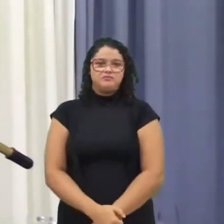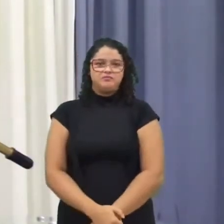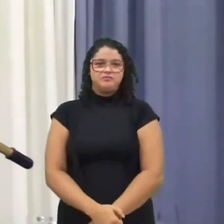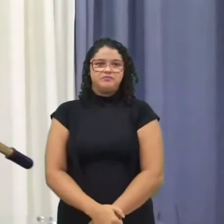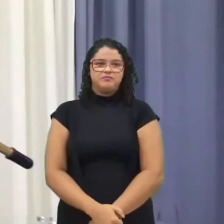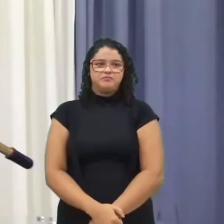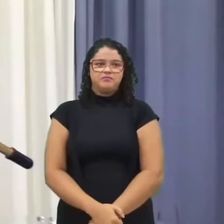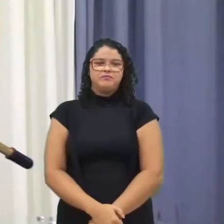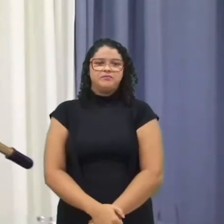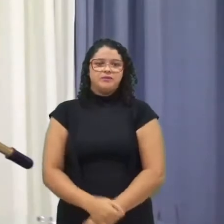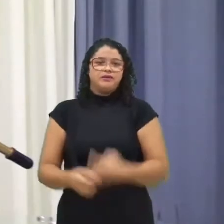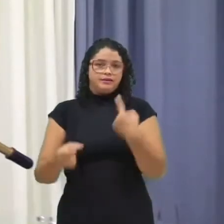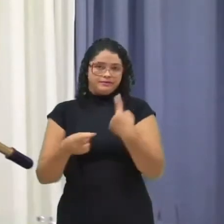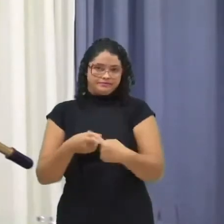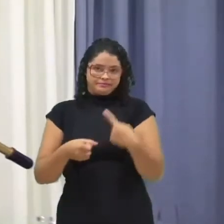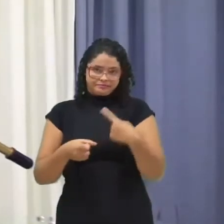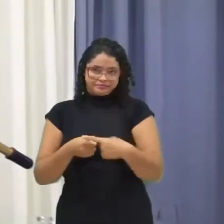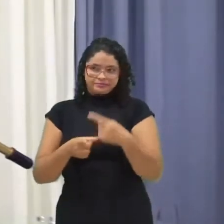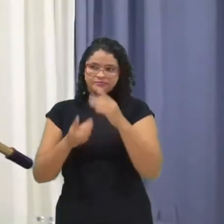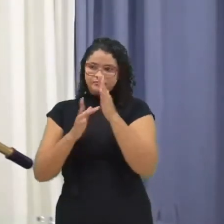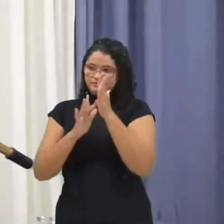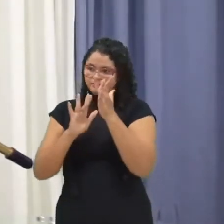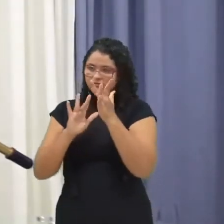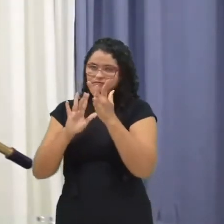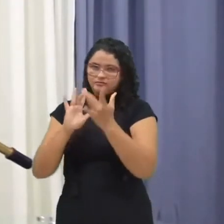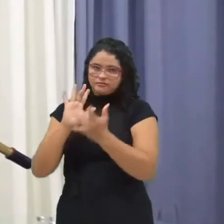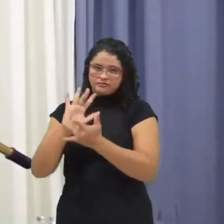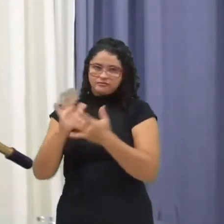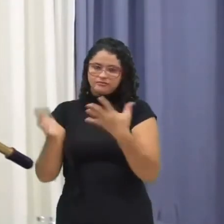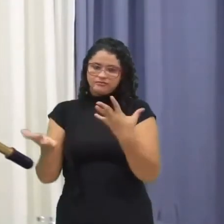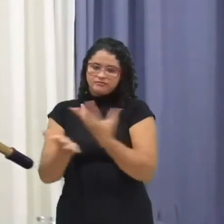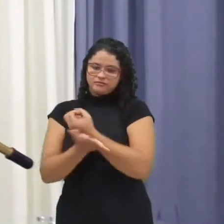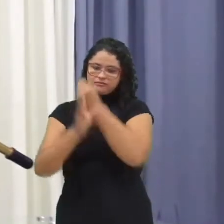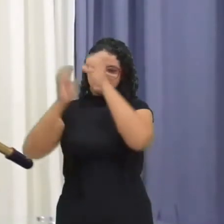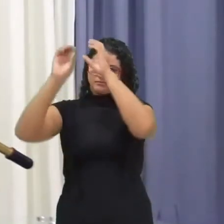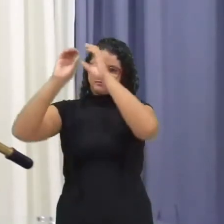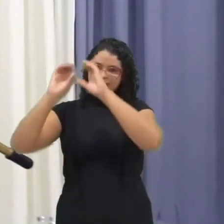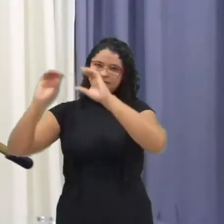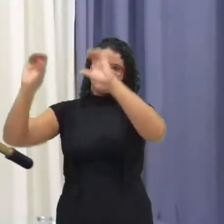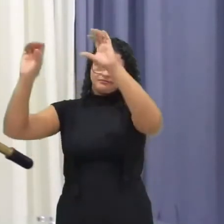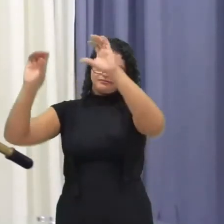E é para o céu que Jesus vai arrebatar a sua igreja.